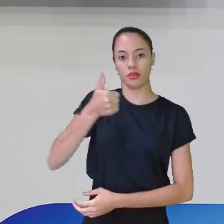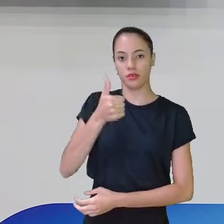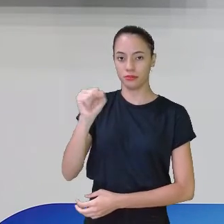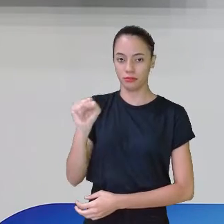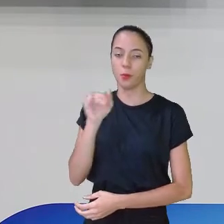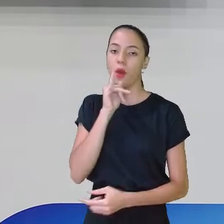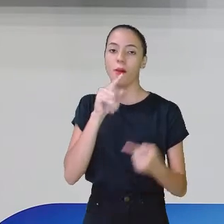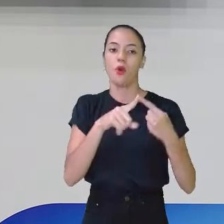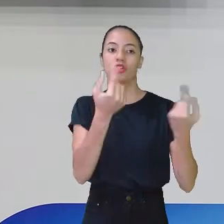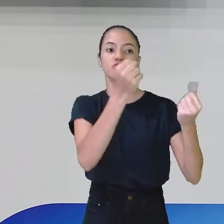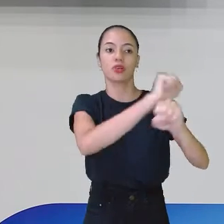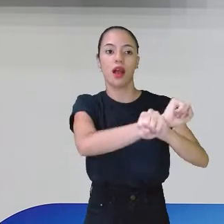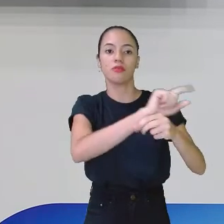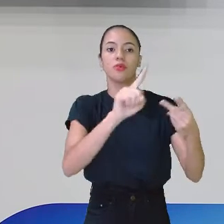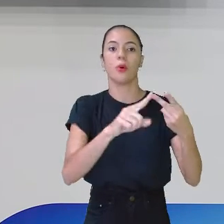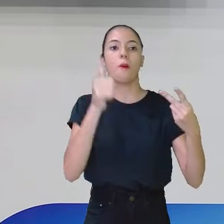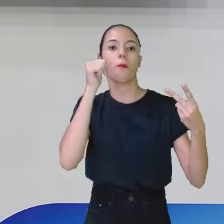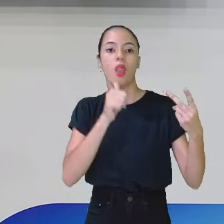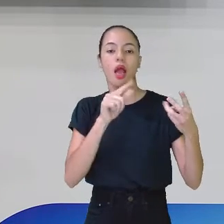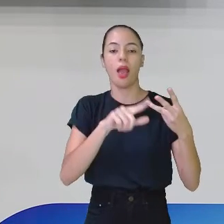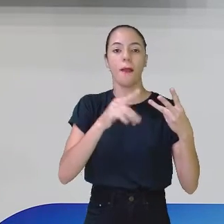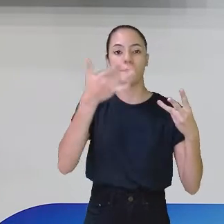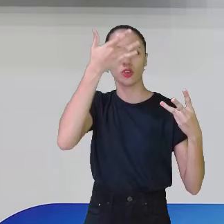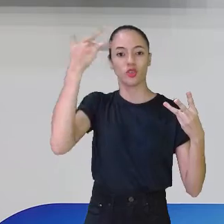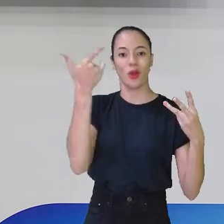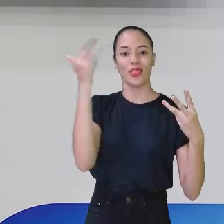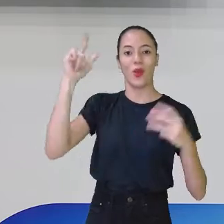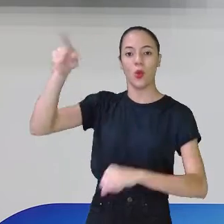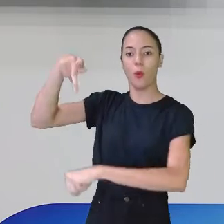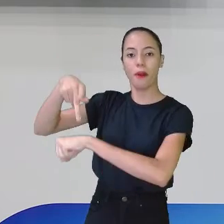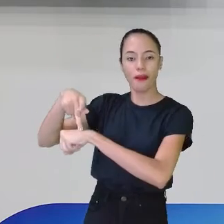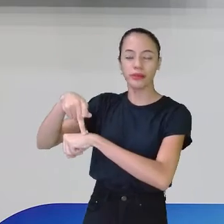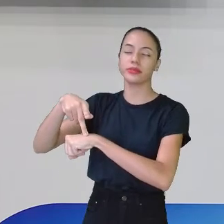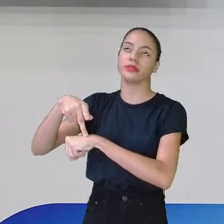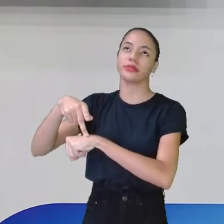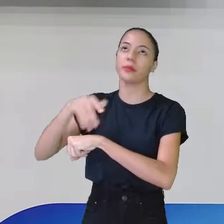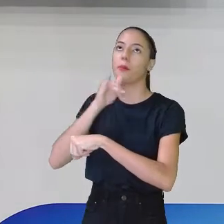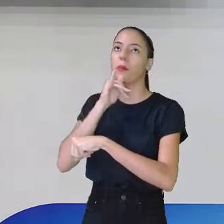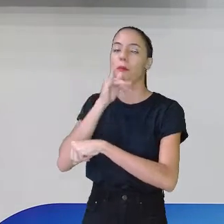escravos, mulheres, estrangeiros, né, que não fossem